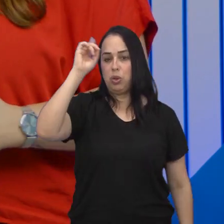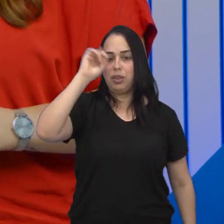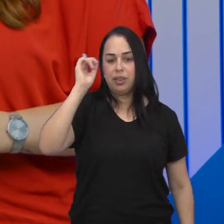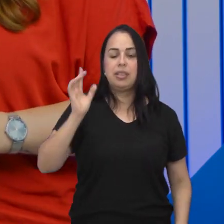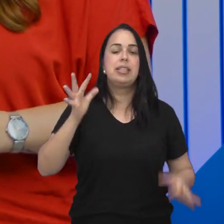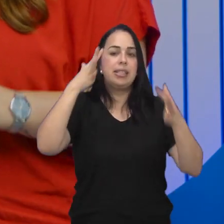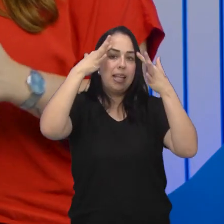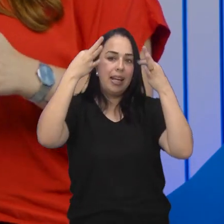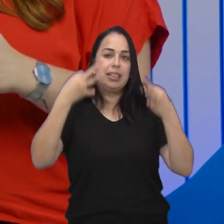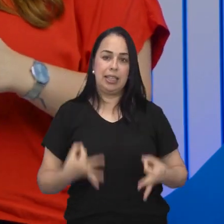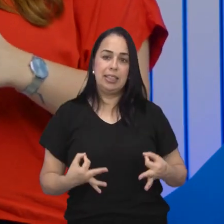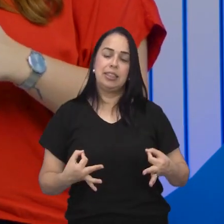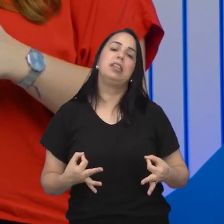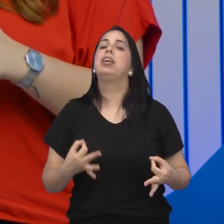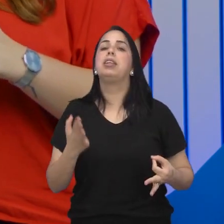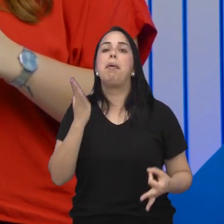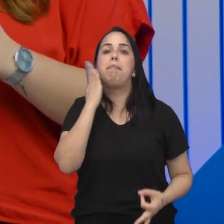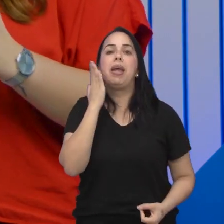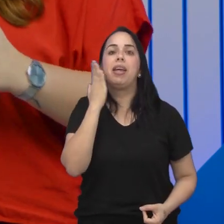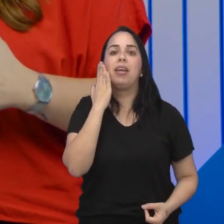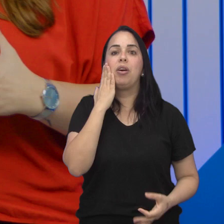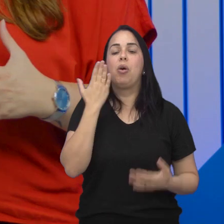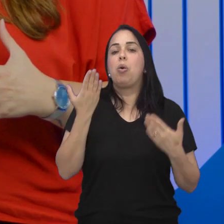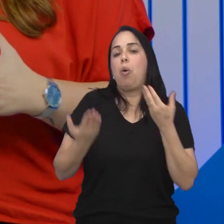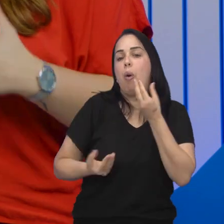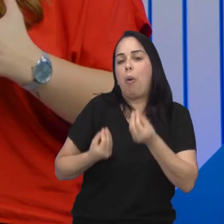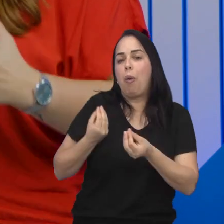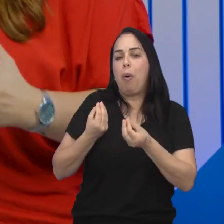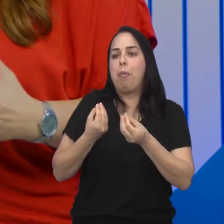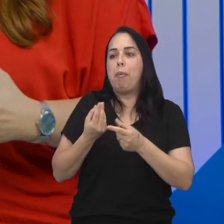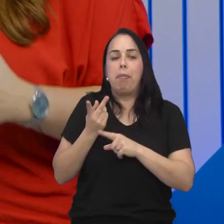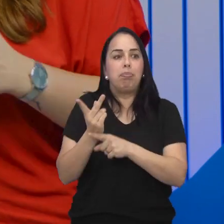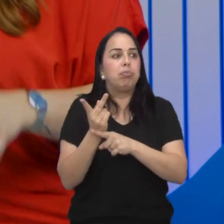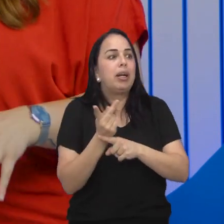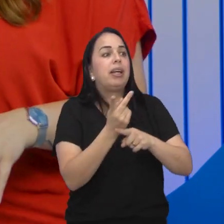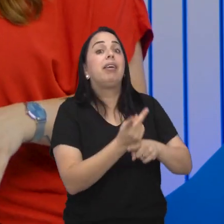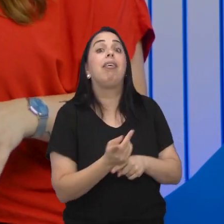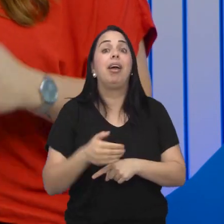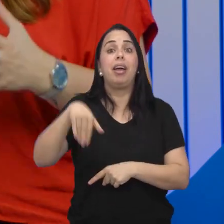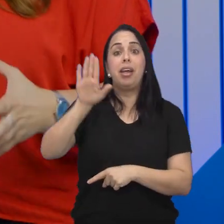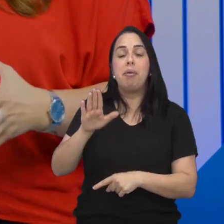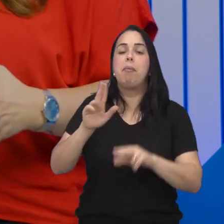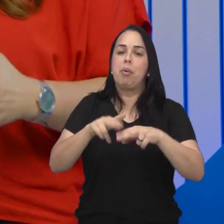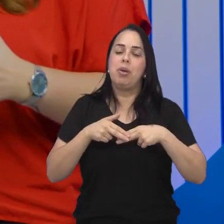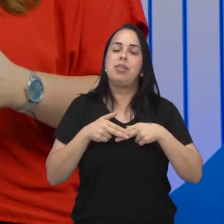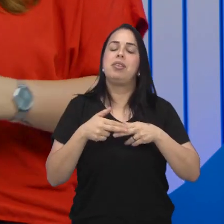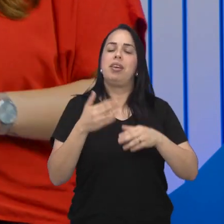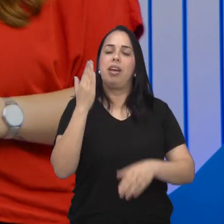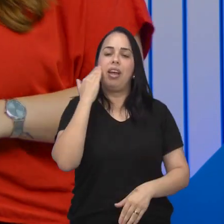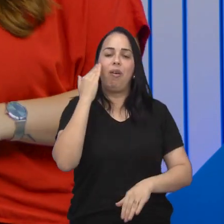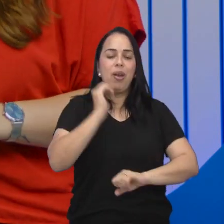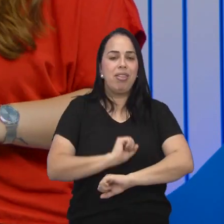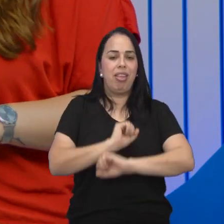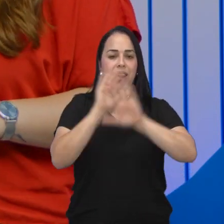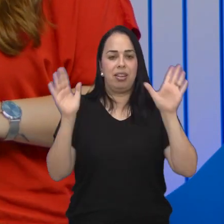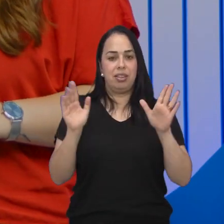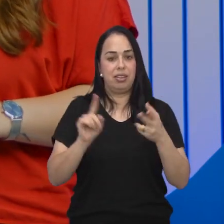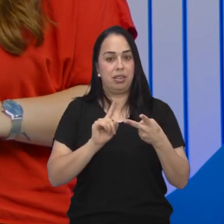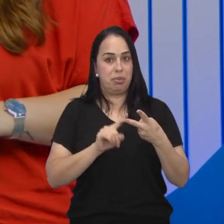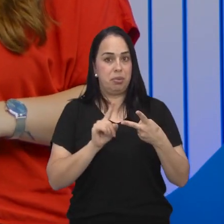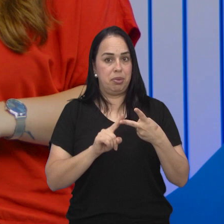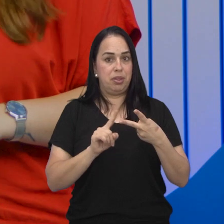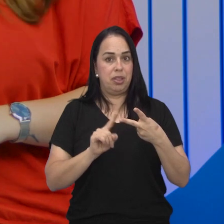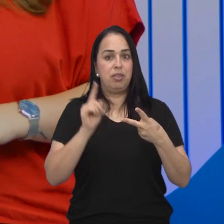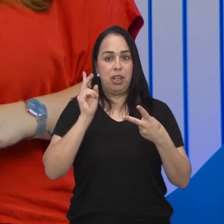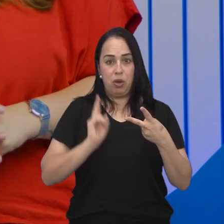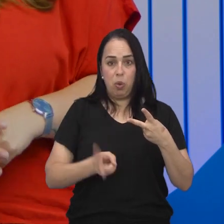dia, né, Marina? Com certeza, até para a gente saber a quem recorrer e como recorrer, é importante que a gente conheça esses protocolos, né? Sem dúvida. E no